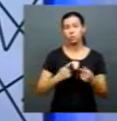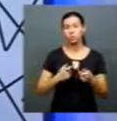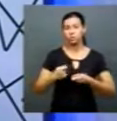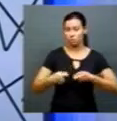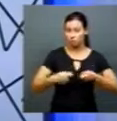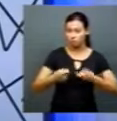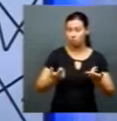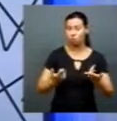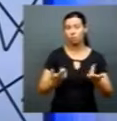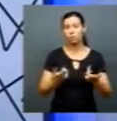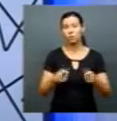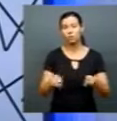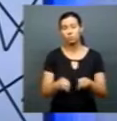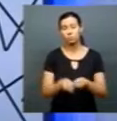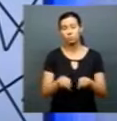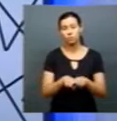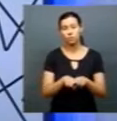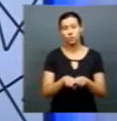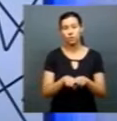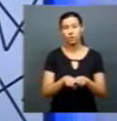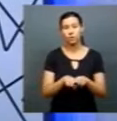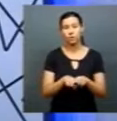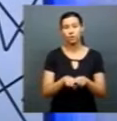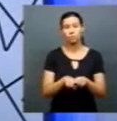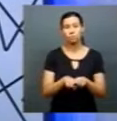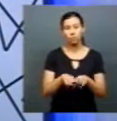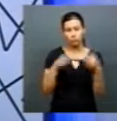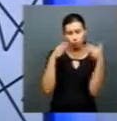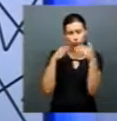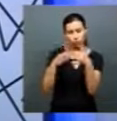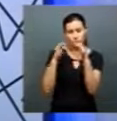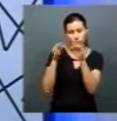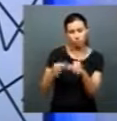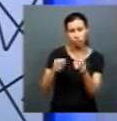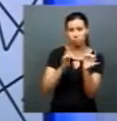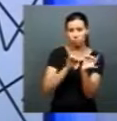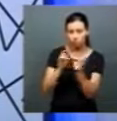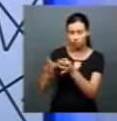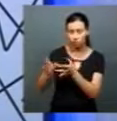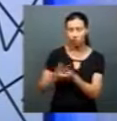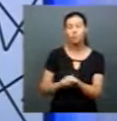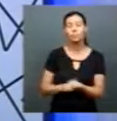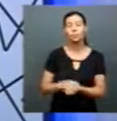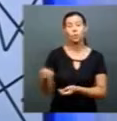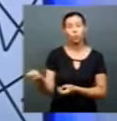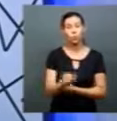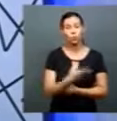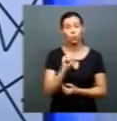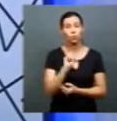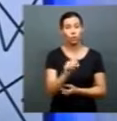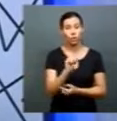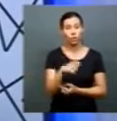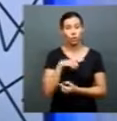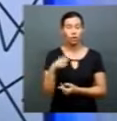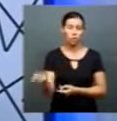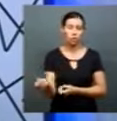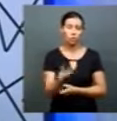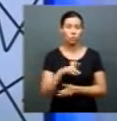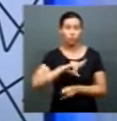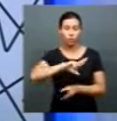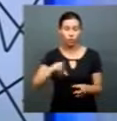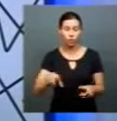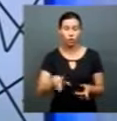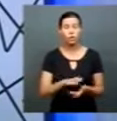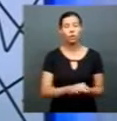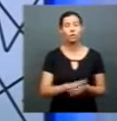essa questão de potencializar mercado, porque a grande questão da inovação é que a gente tenha algo novo, diferente, pode